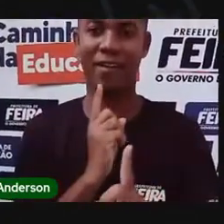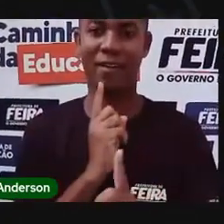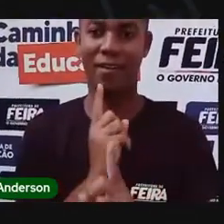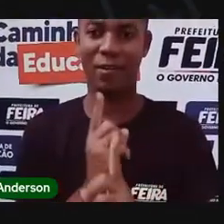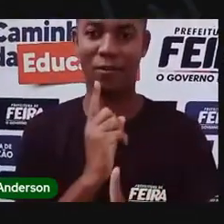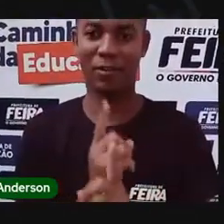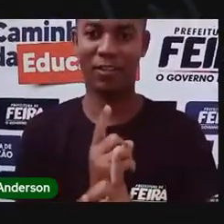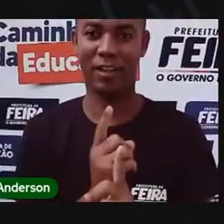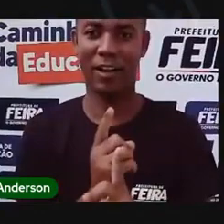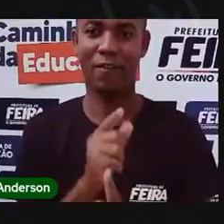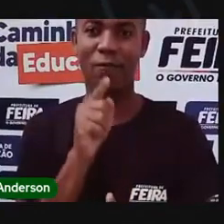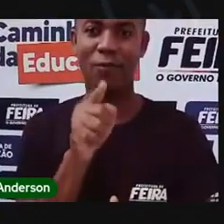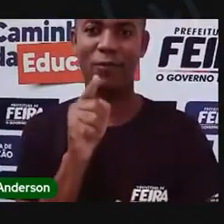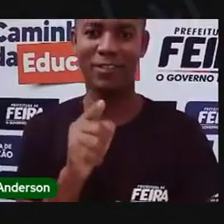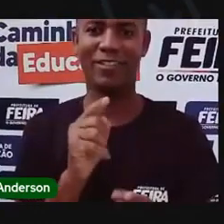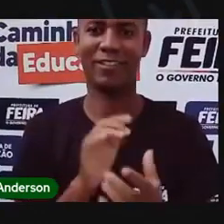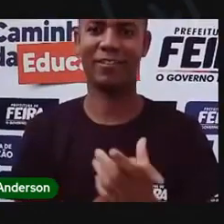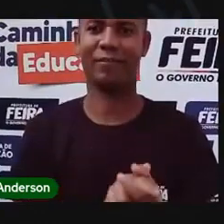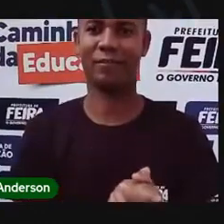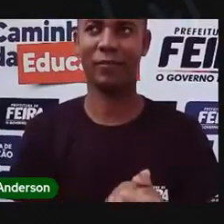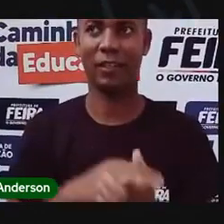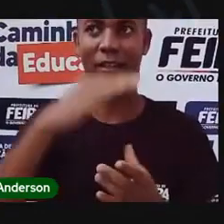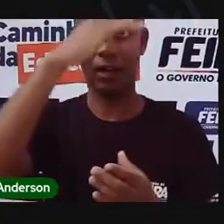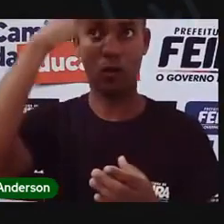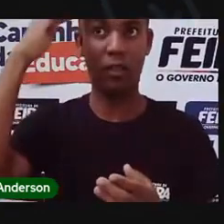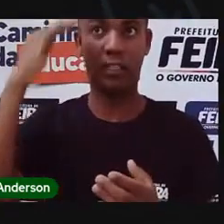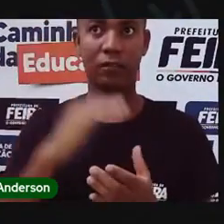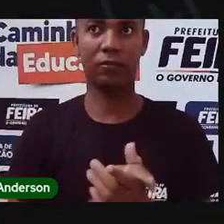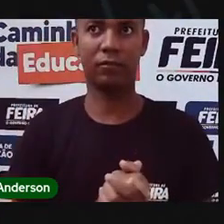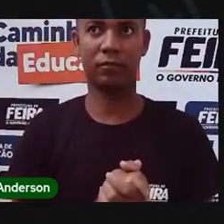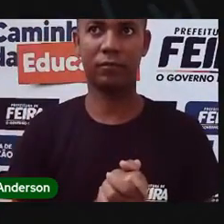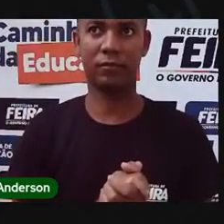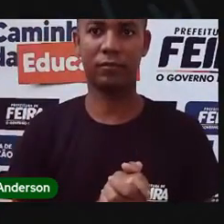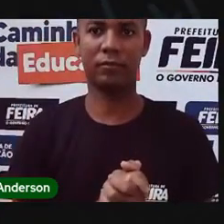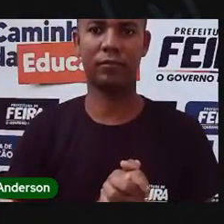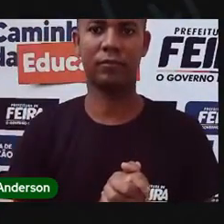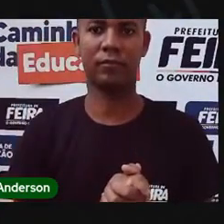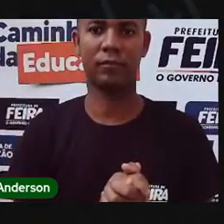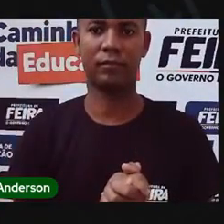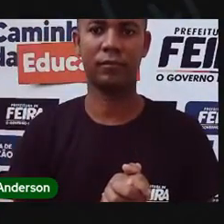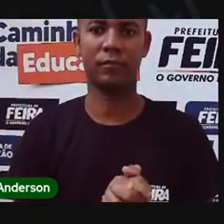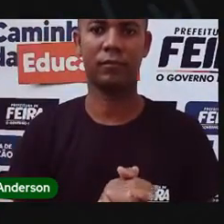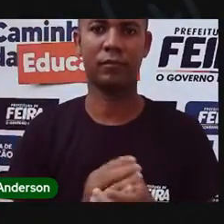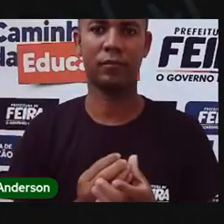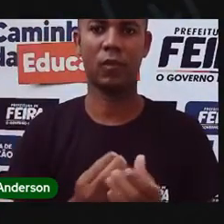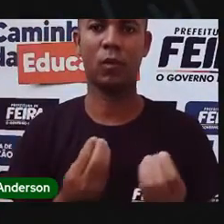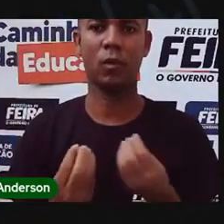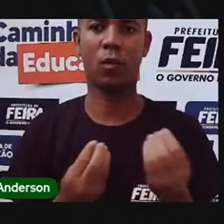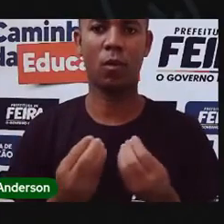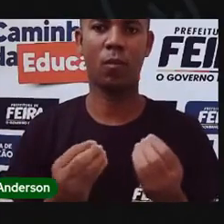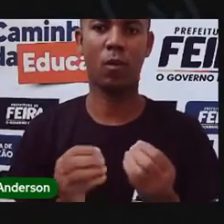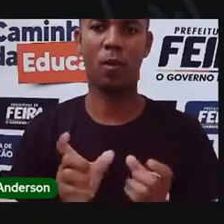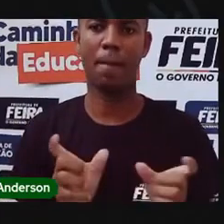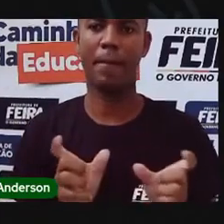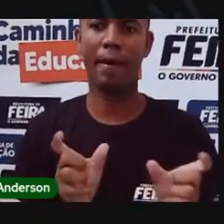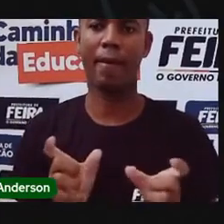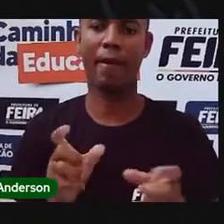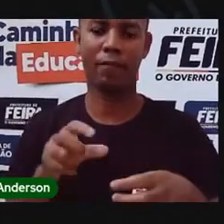Bom, cordel. O que será que é um cordel? Bom, a palavra cordel, ela vem